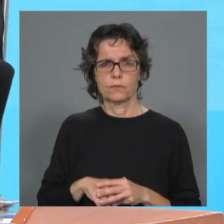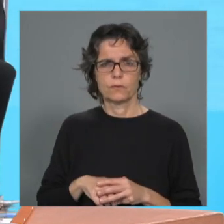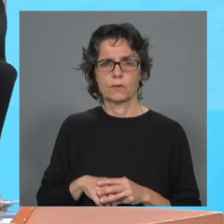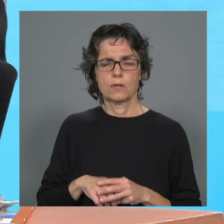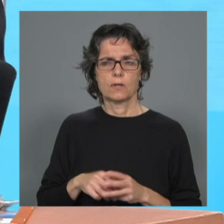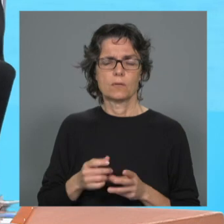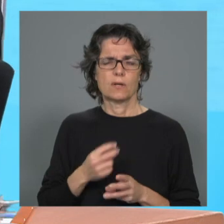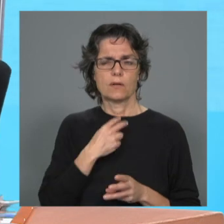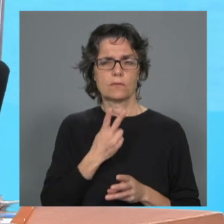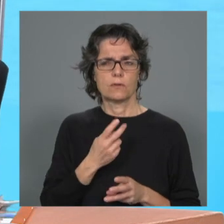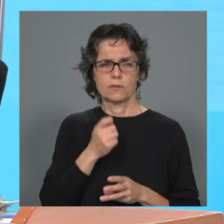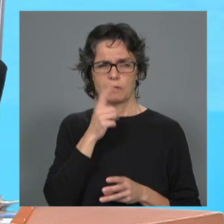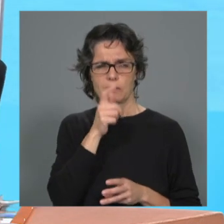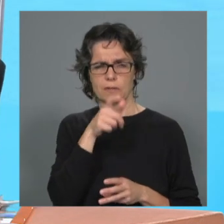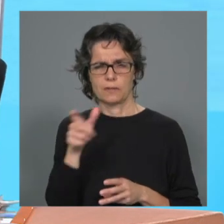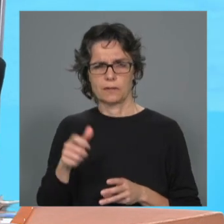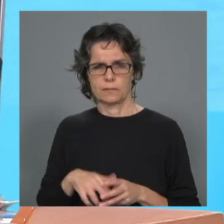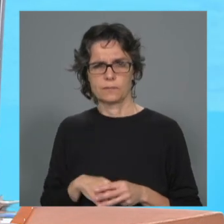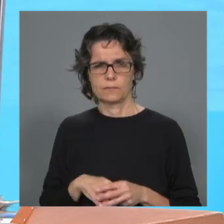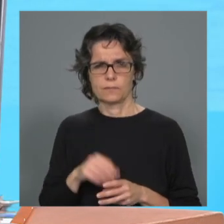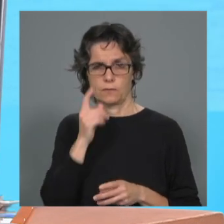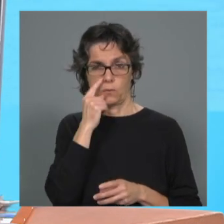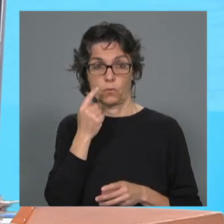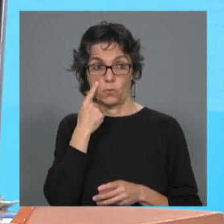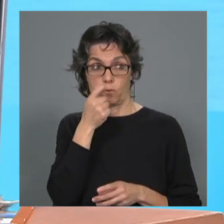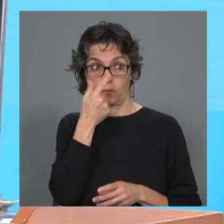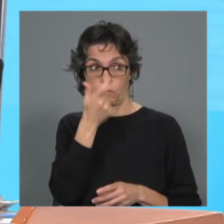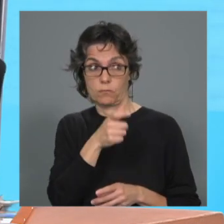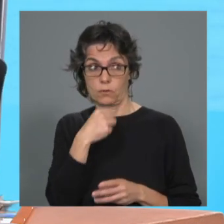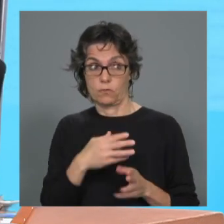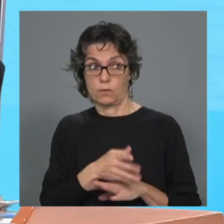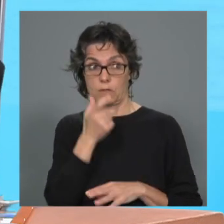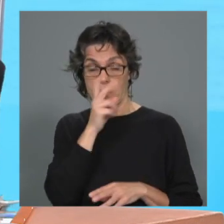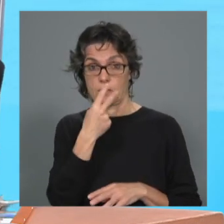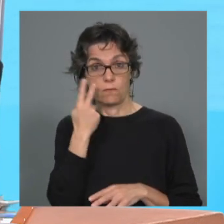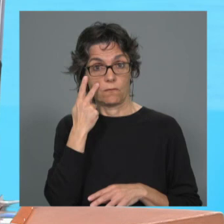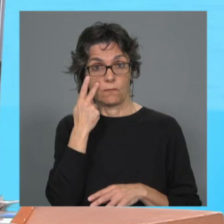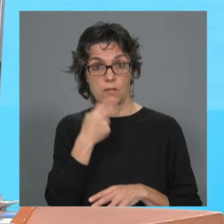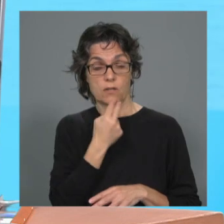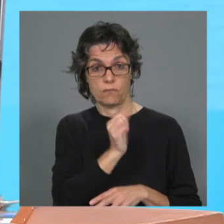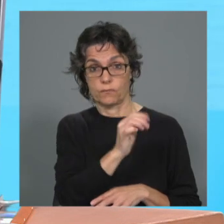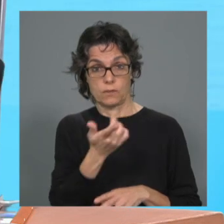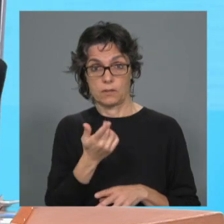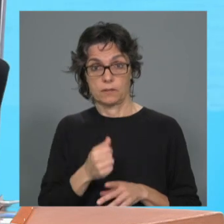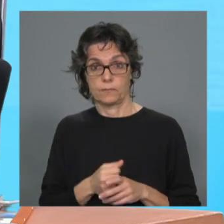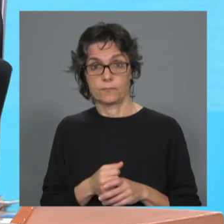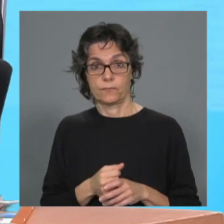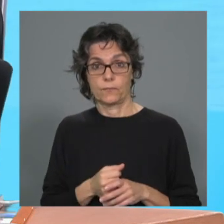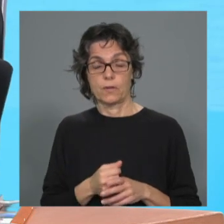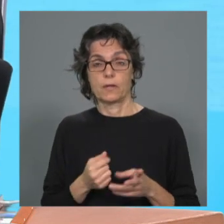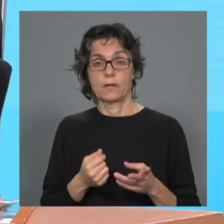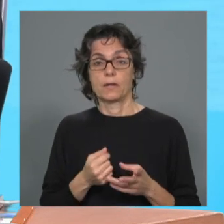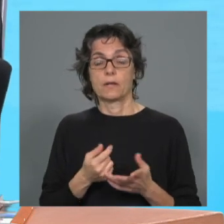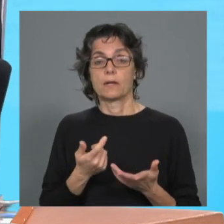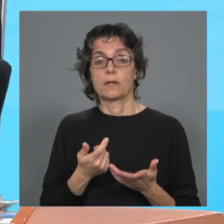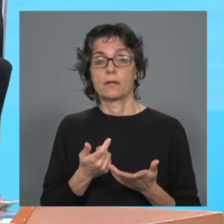identifica. Jesus serve-se muito disso, porque de facto é a experiência do pastor. A voz identifica aquele que a pronuncia,